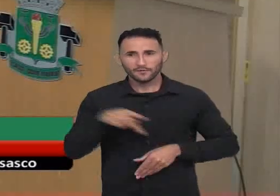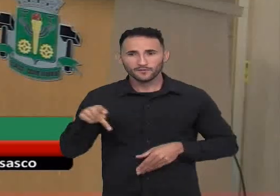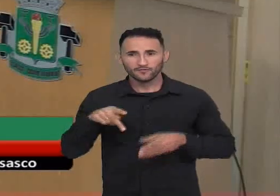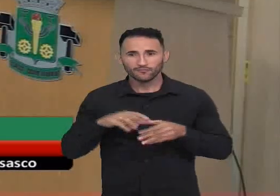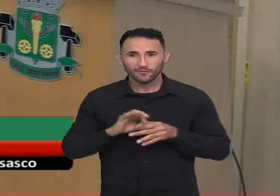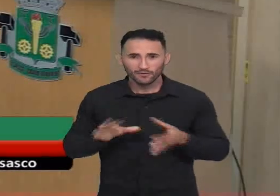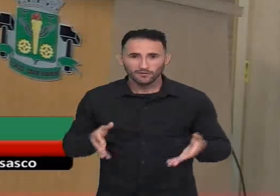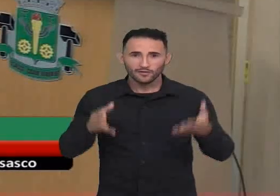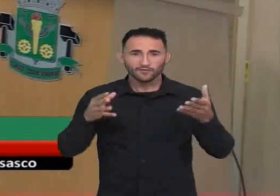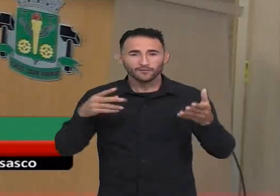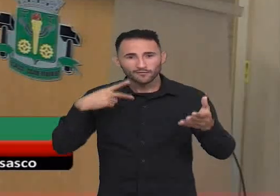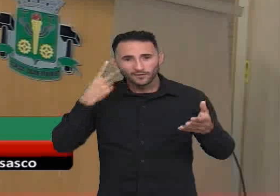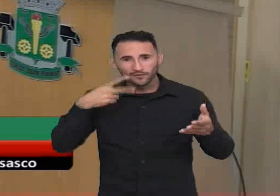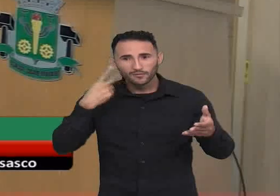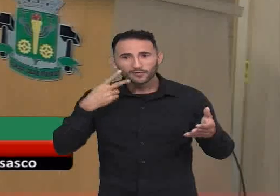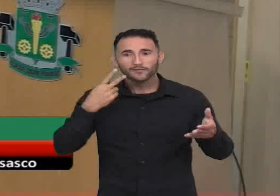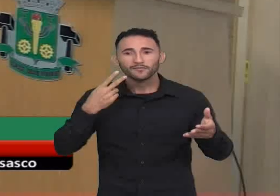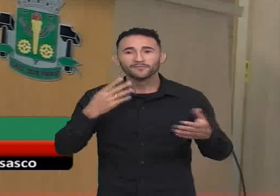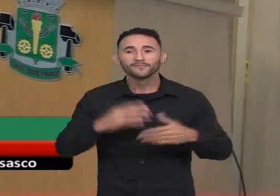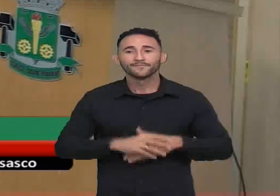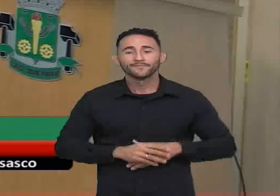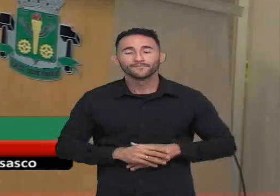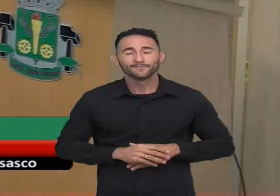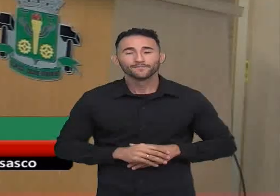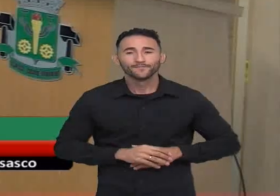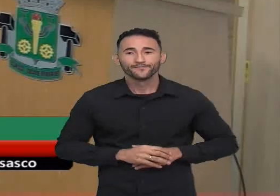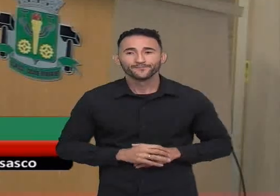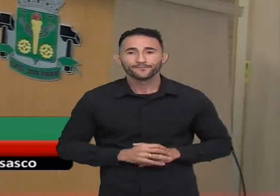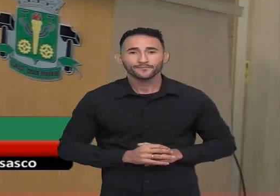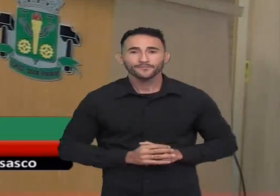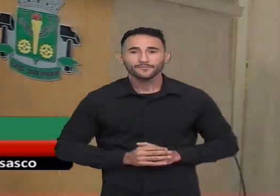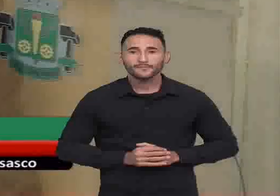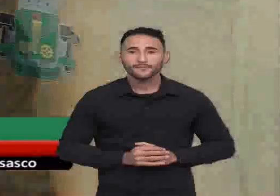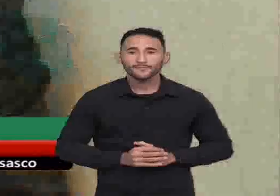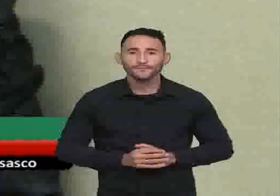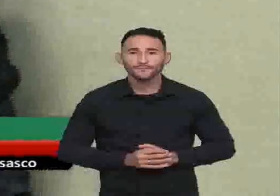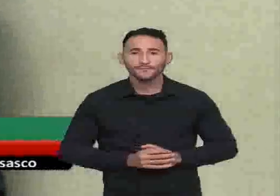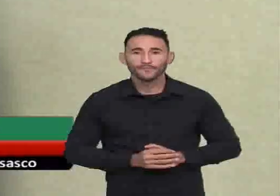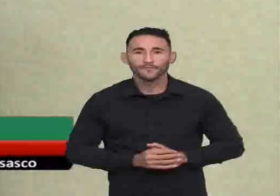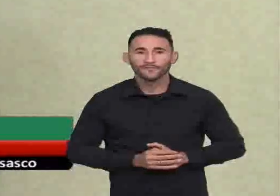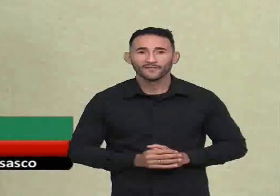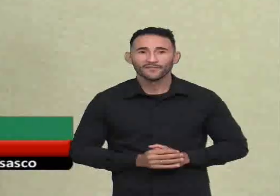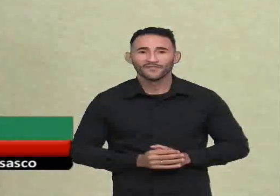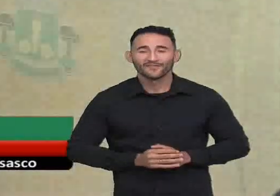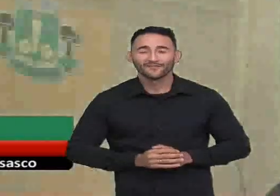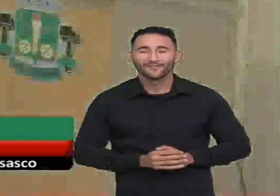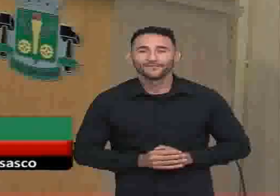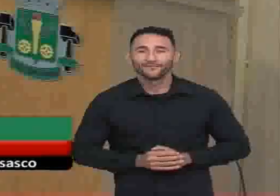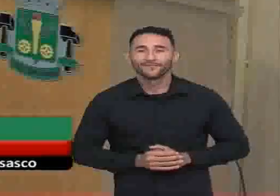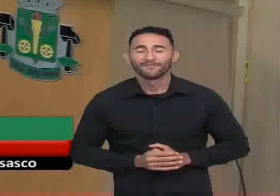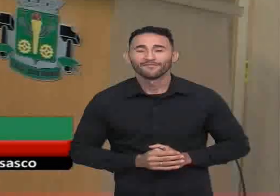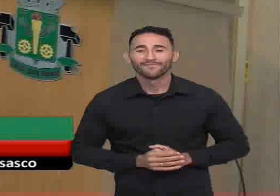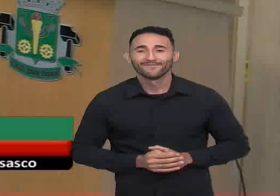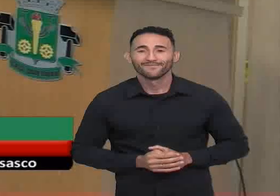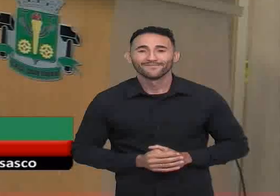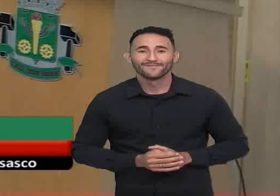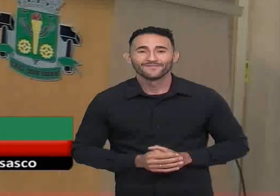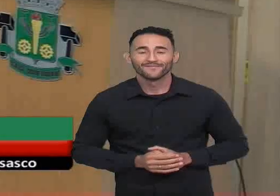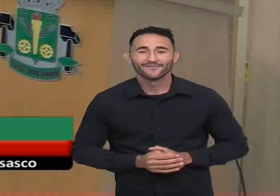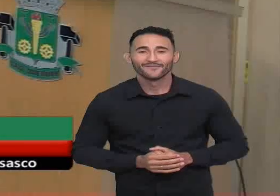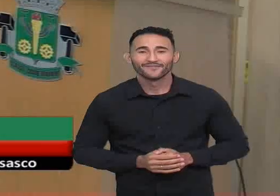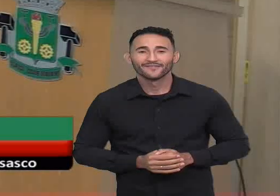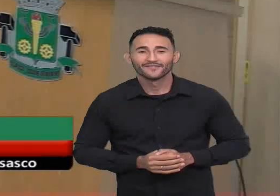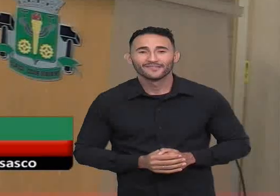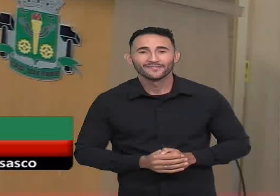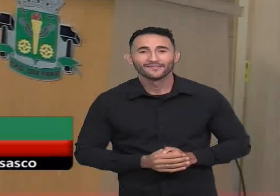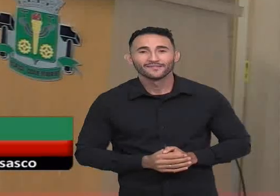de ordem, nobre vereador. Deixa eu votar o requerimento. Tá. Solicita ao nobre secretário que proceda a leitura do...